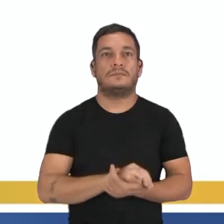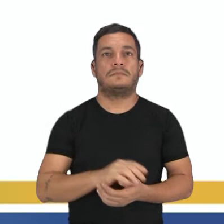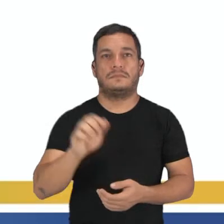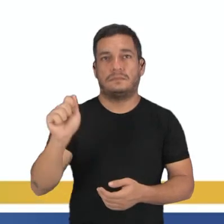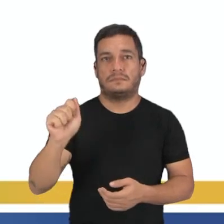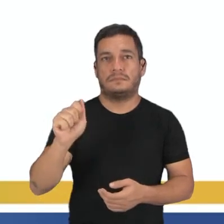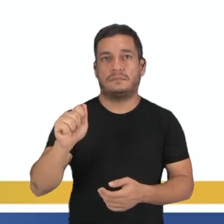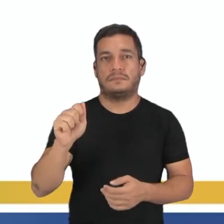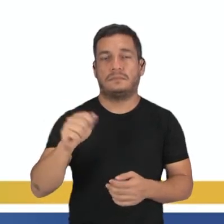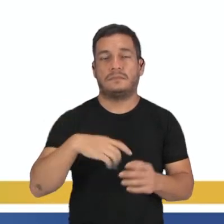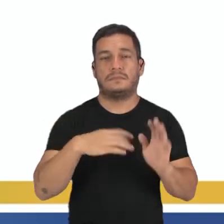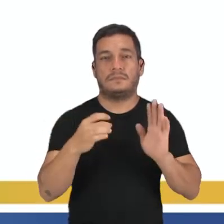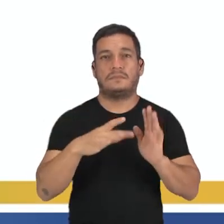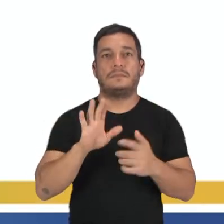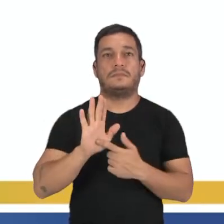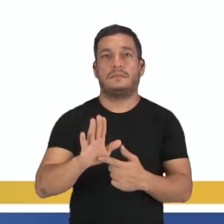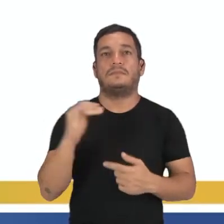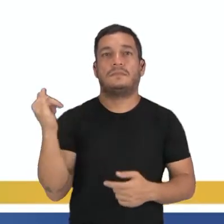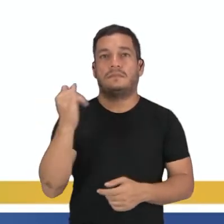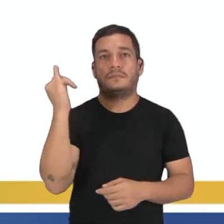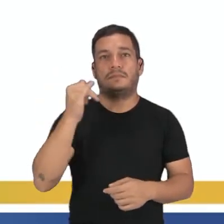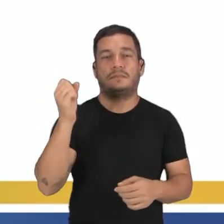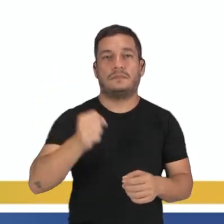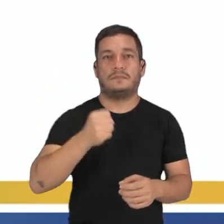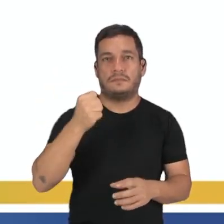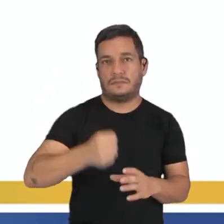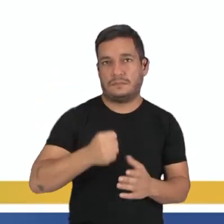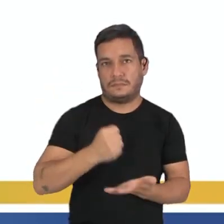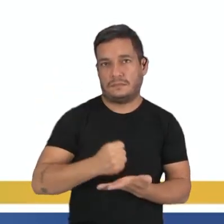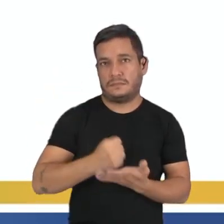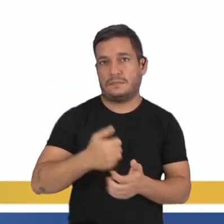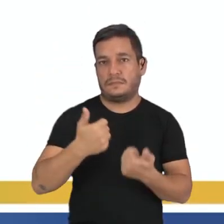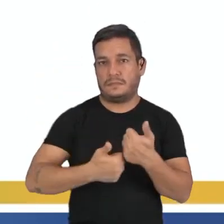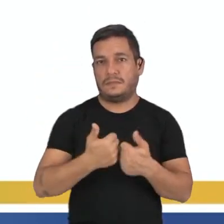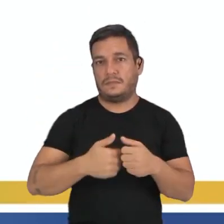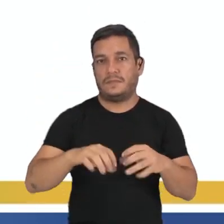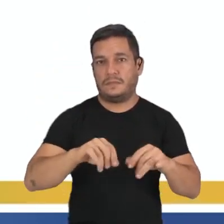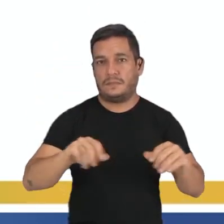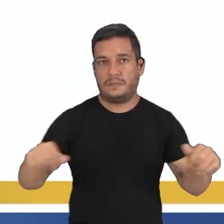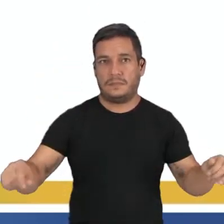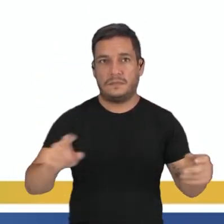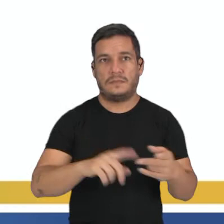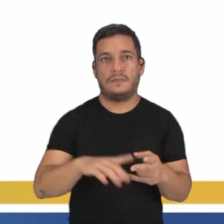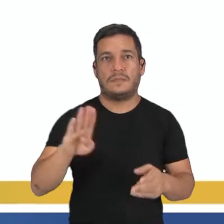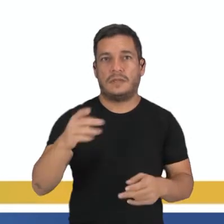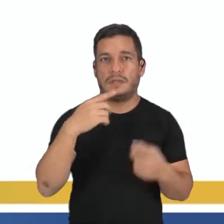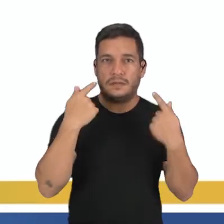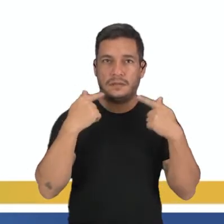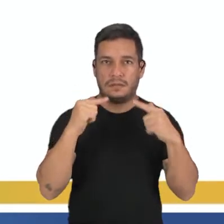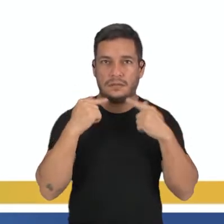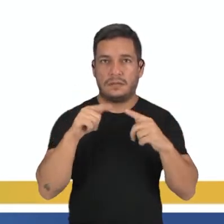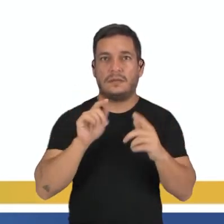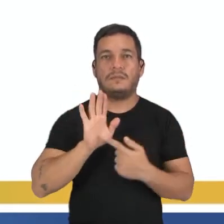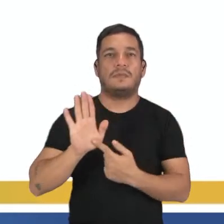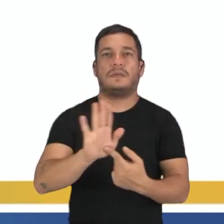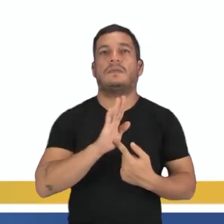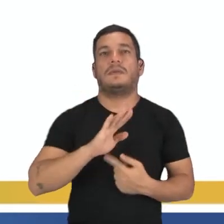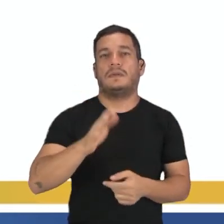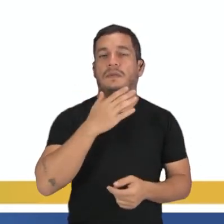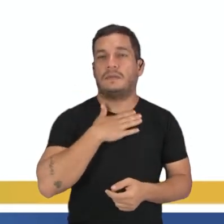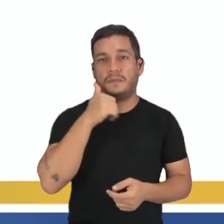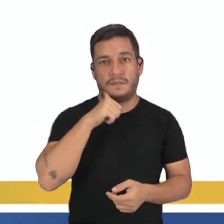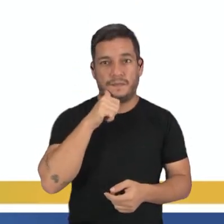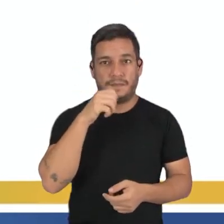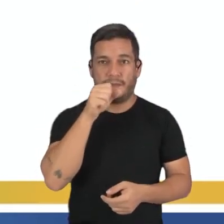letra A destacar a importância do Pilão do Arroz do terreiro B criticar o aparecimento da